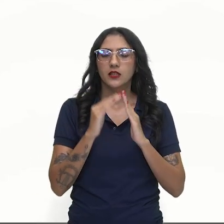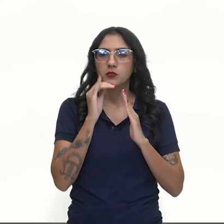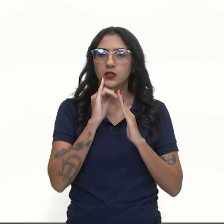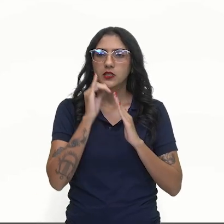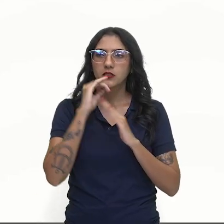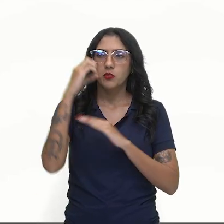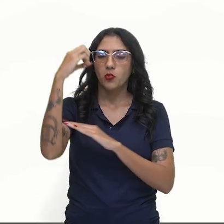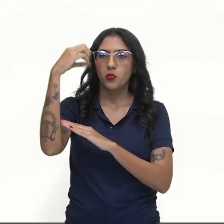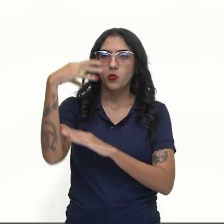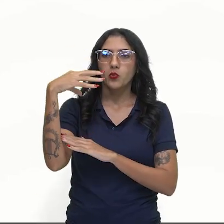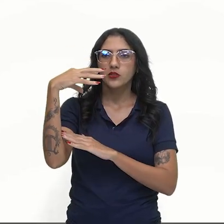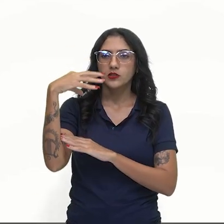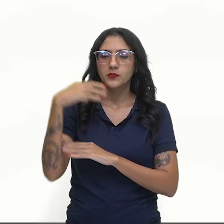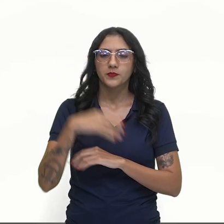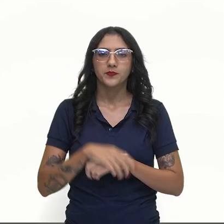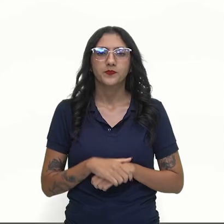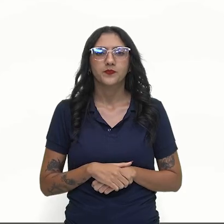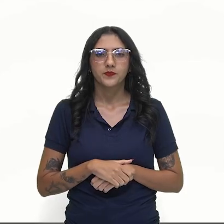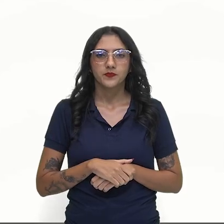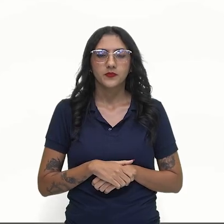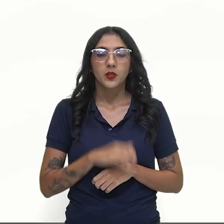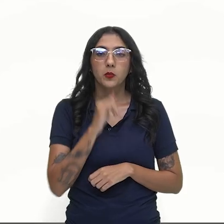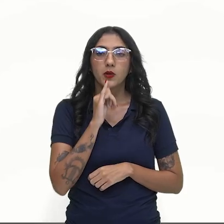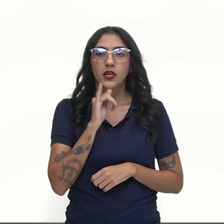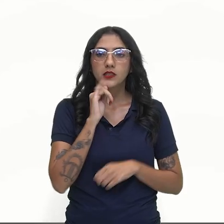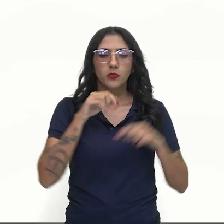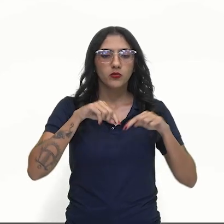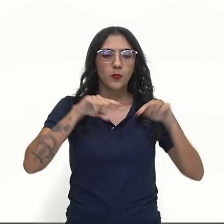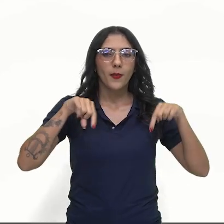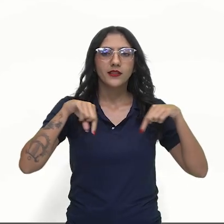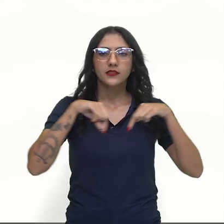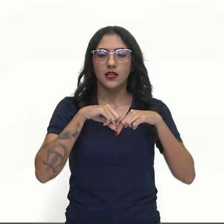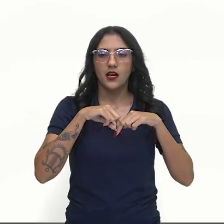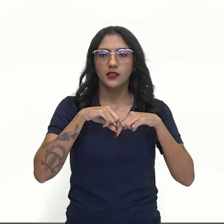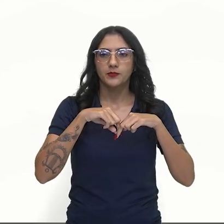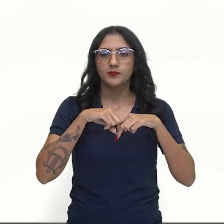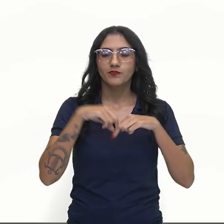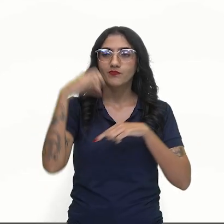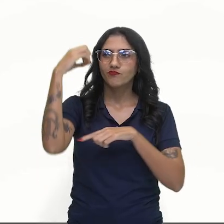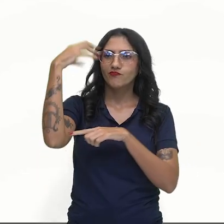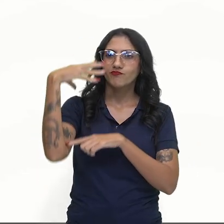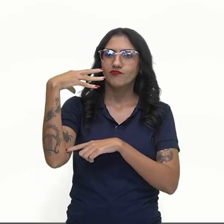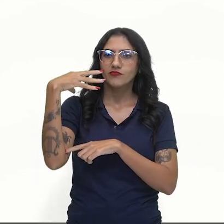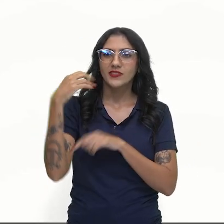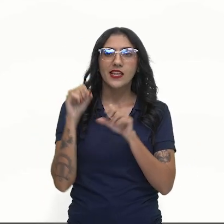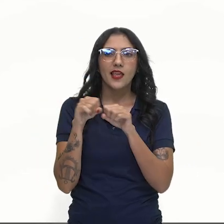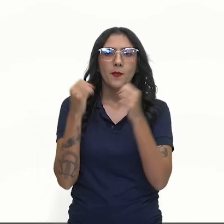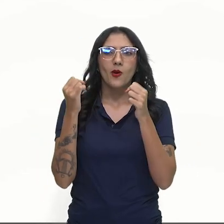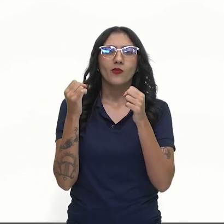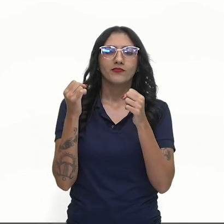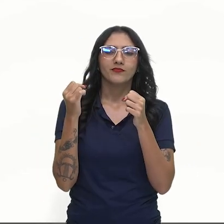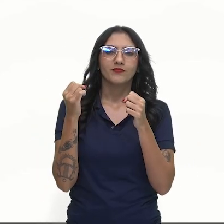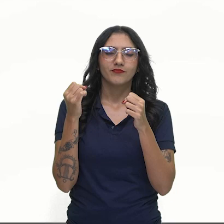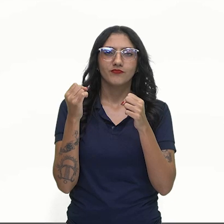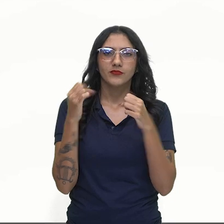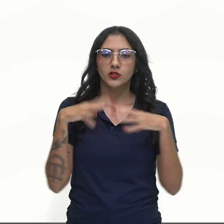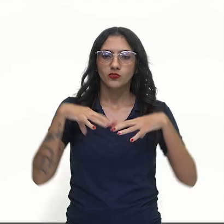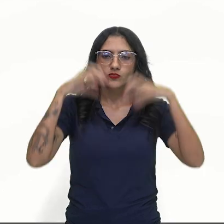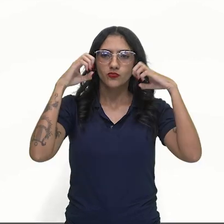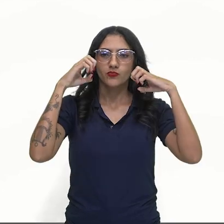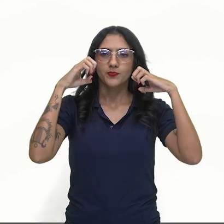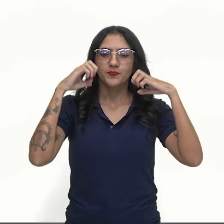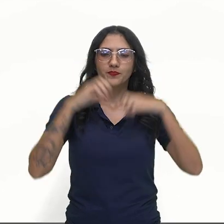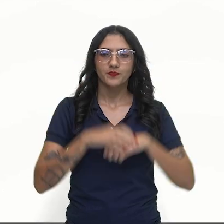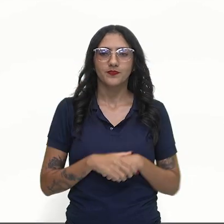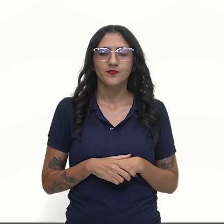acontecesse queimar em uma sala. Vamos supor, queimou a lâmpada de uma sala de aula. Só